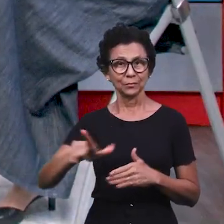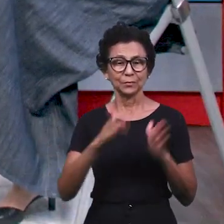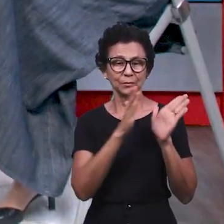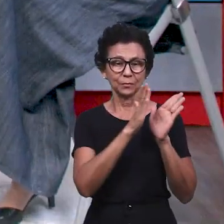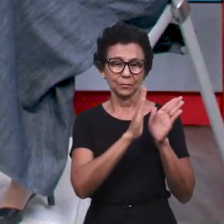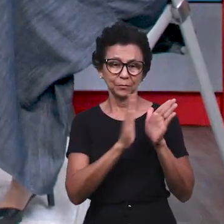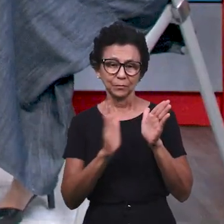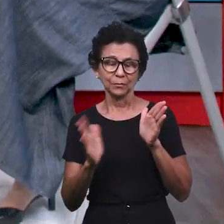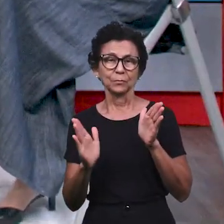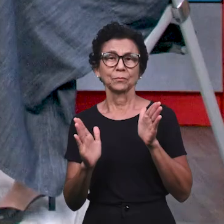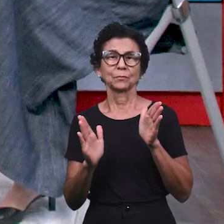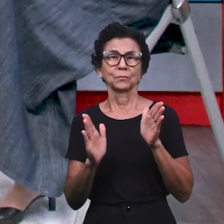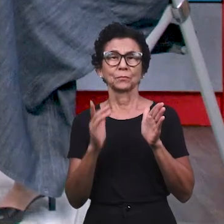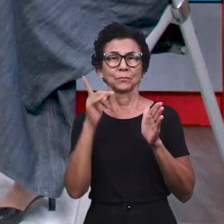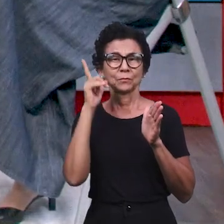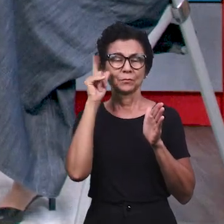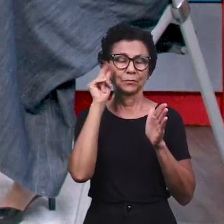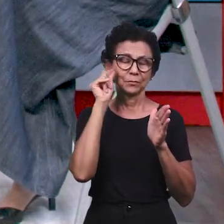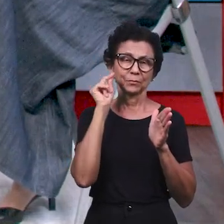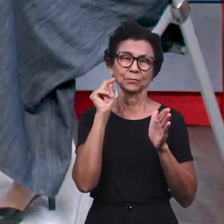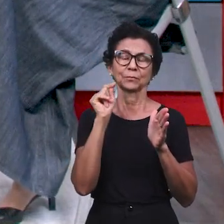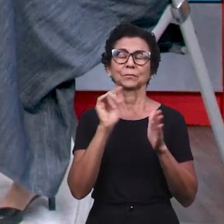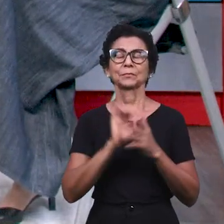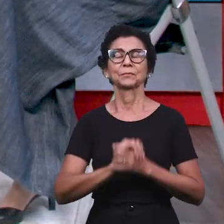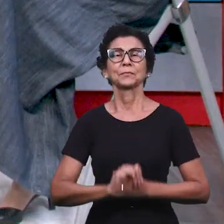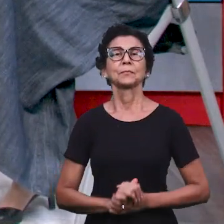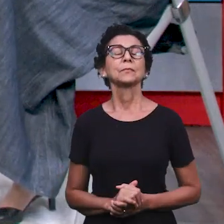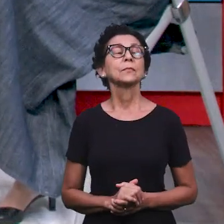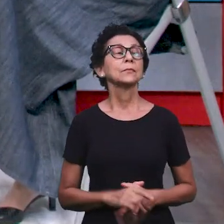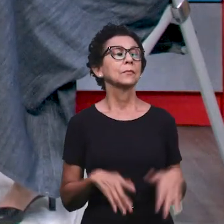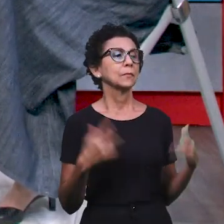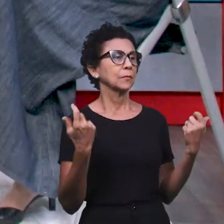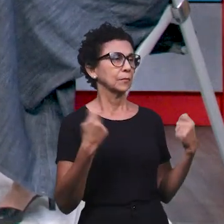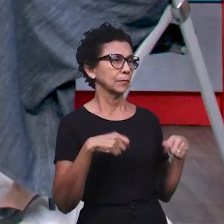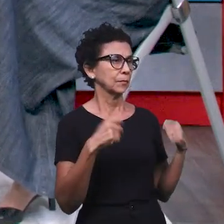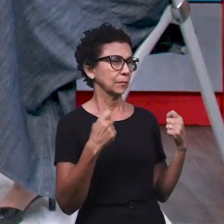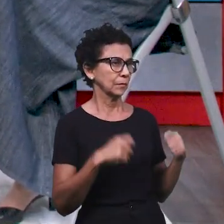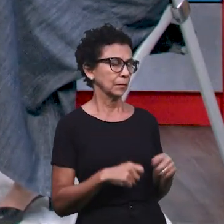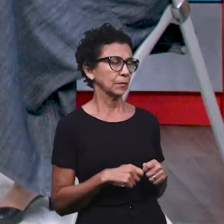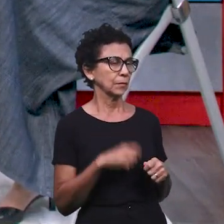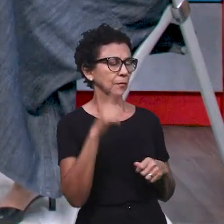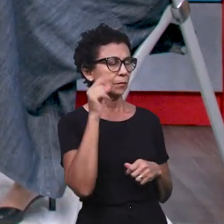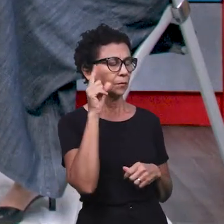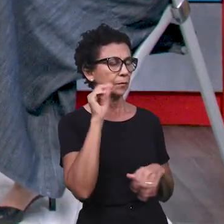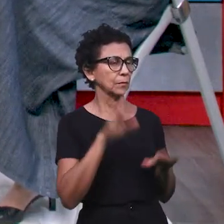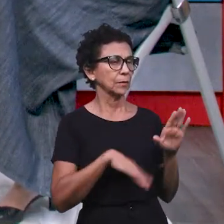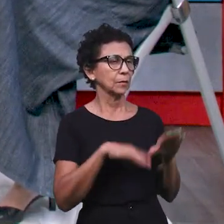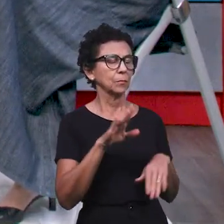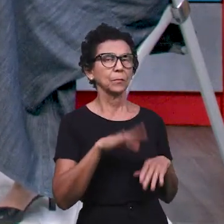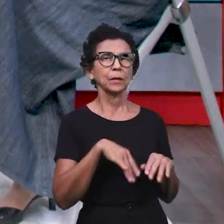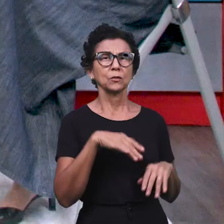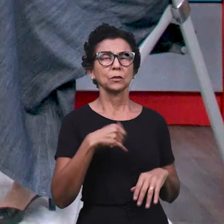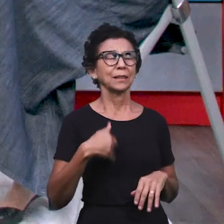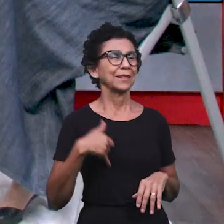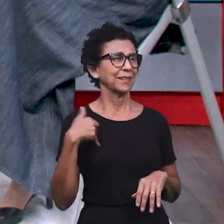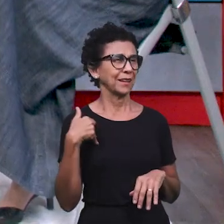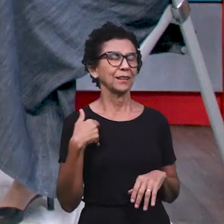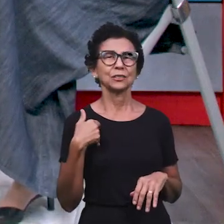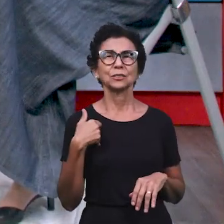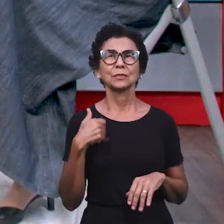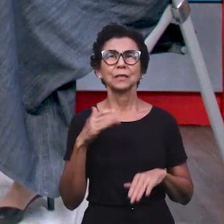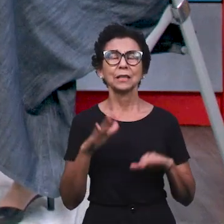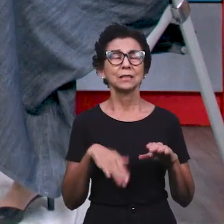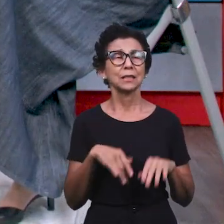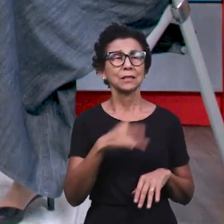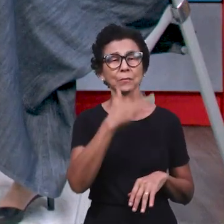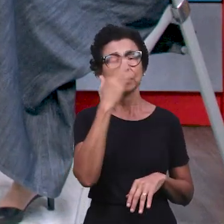E você falou, então, que essa necessidade de sono muda muito com a idade, né? Uhum. Porque a gente vê pessoas, às